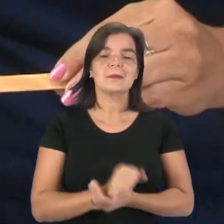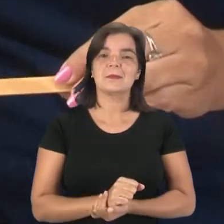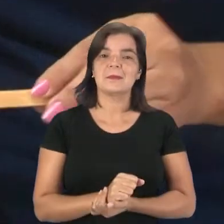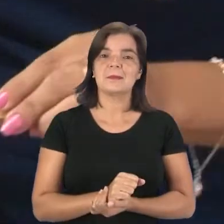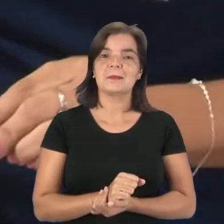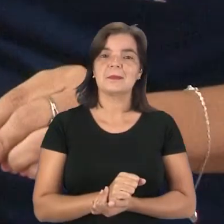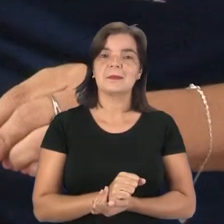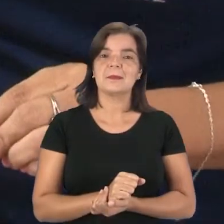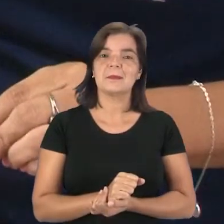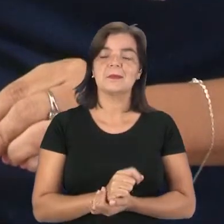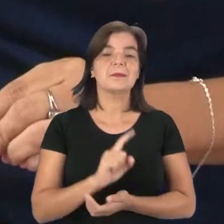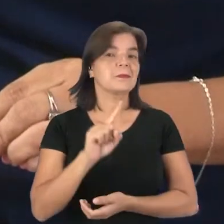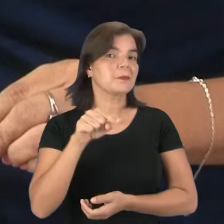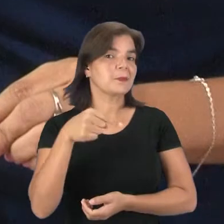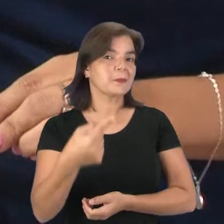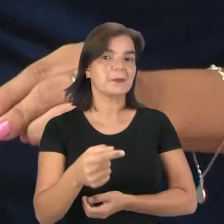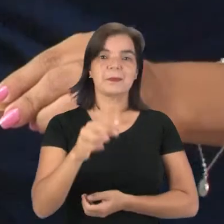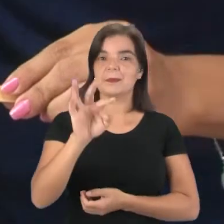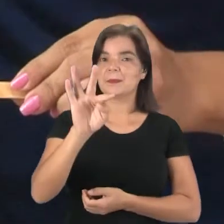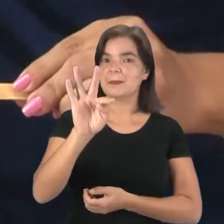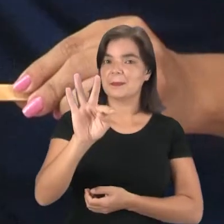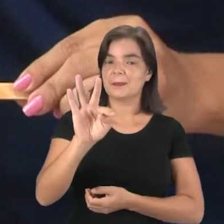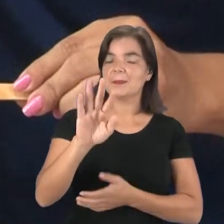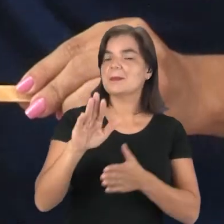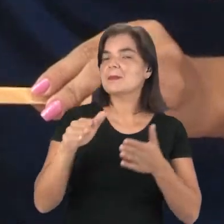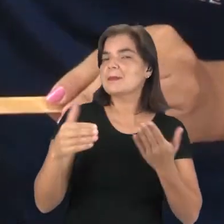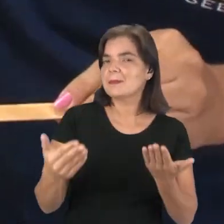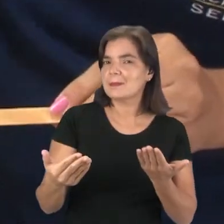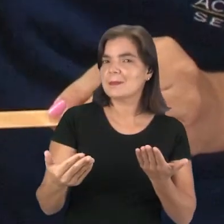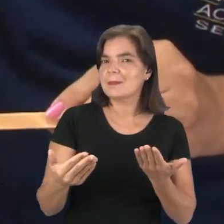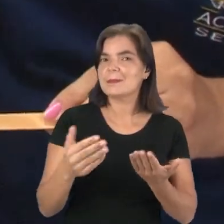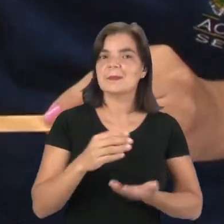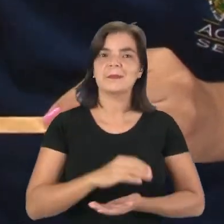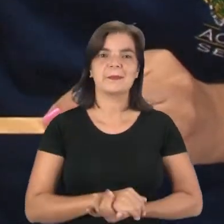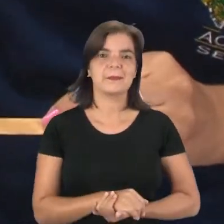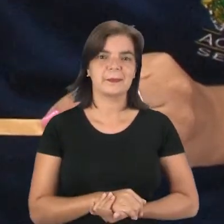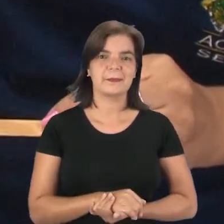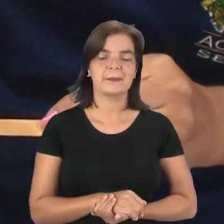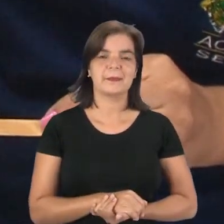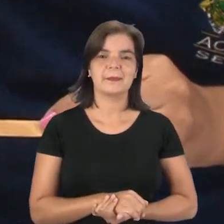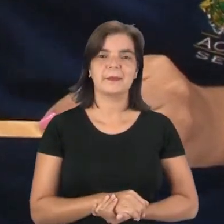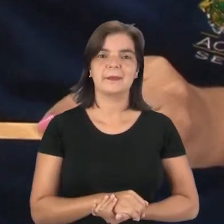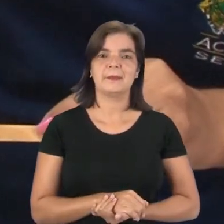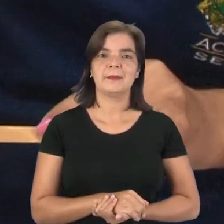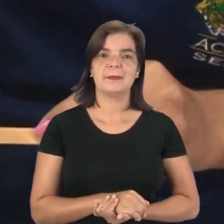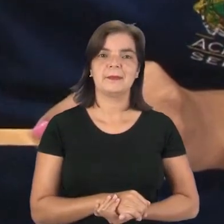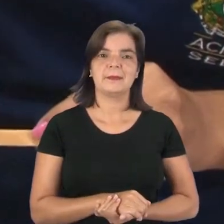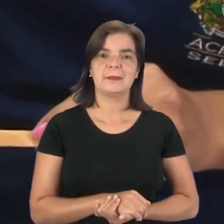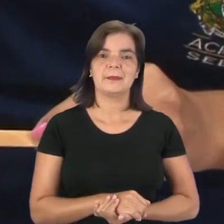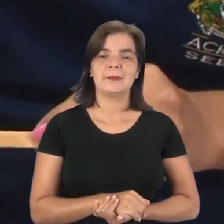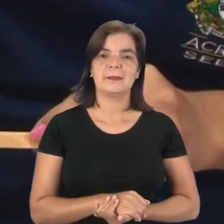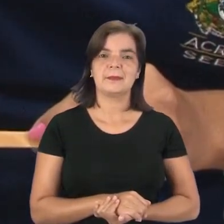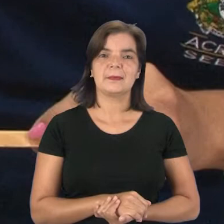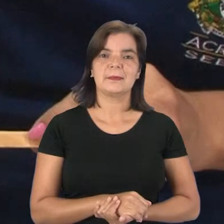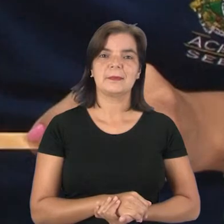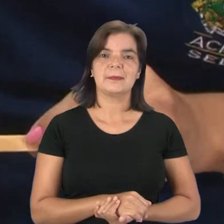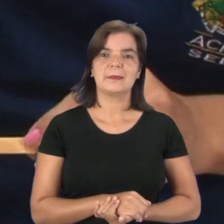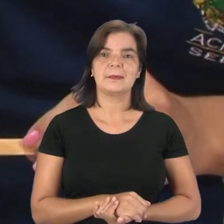pararam em cima desta letra depois da letra T Qual a letra que vem vamos descobrir